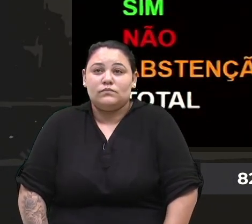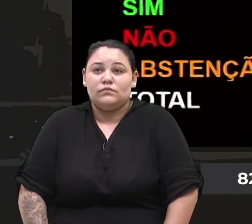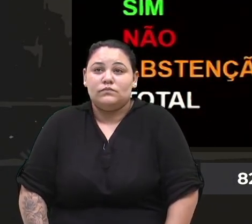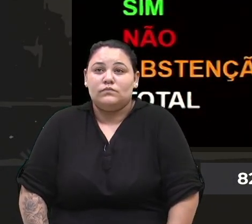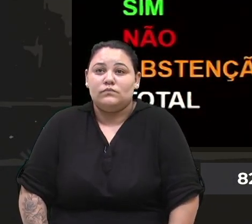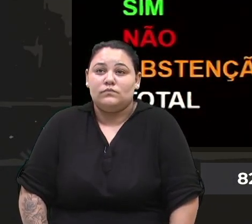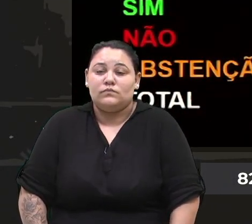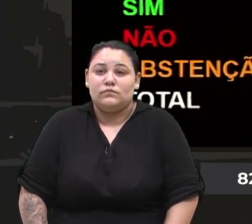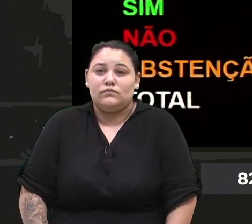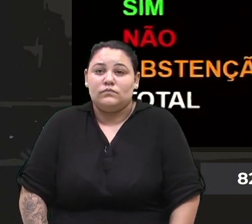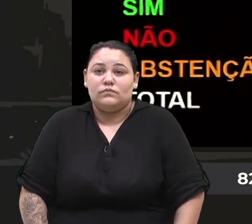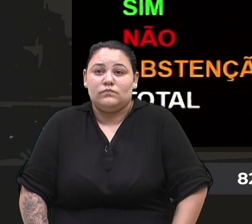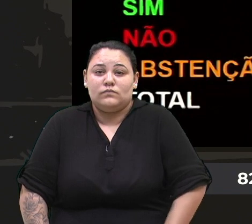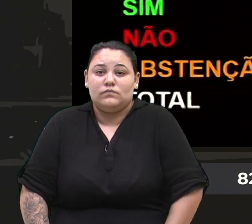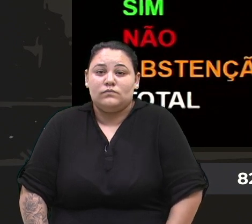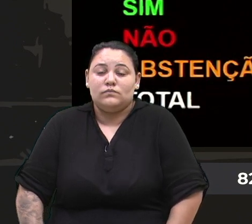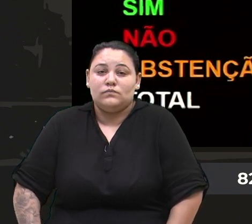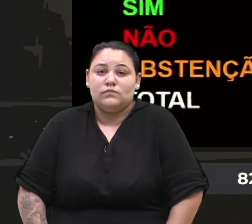sim.